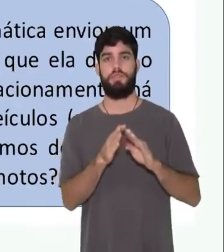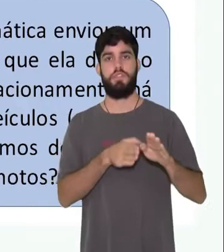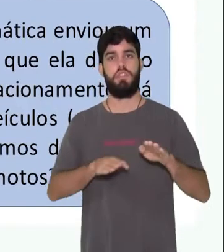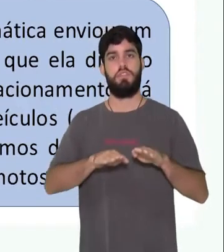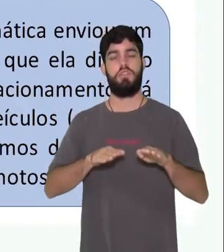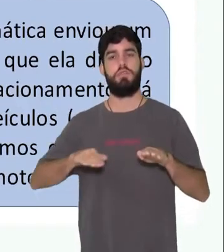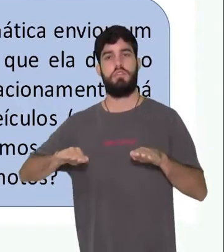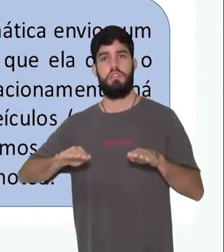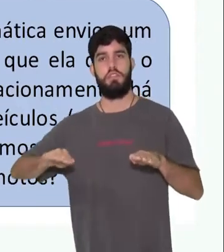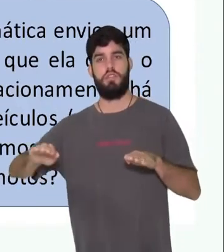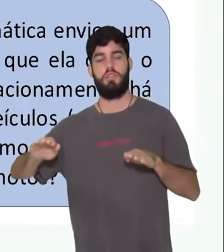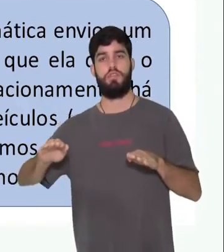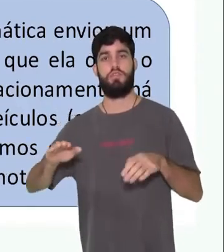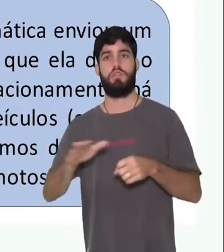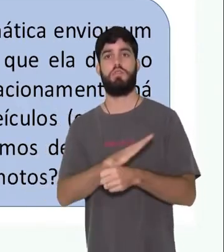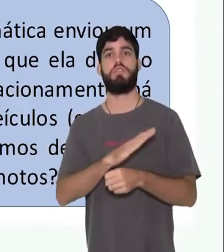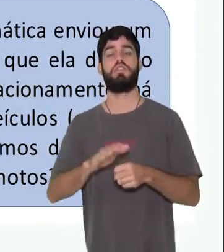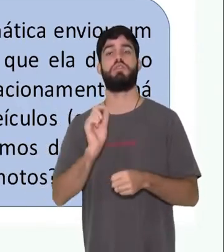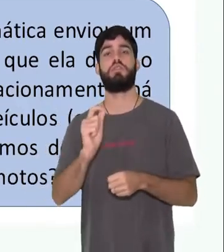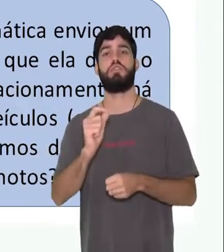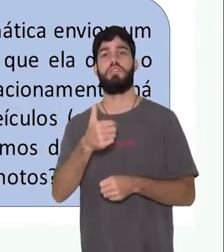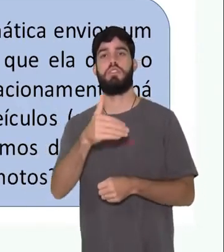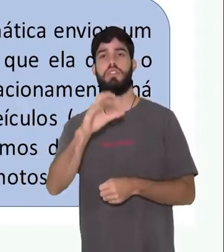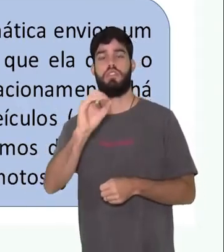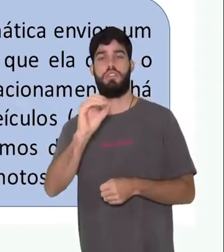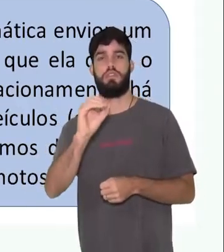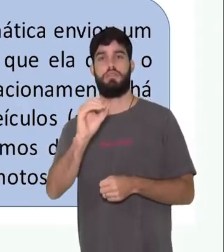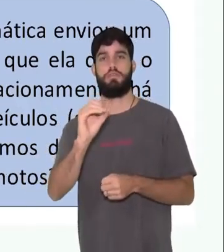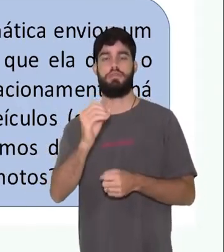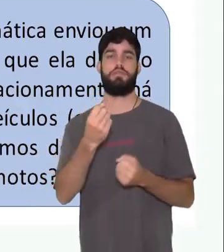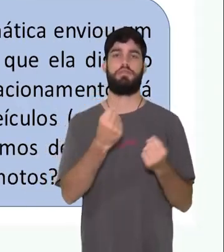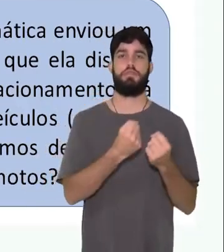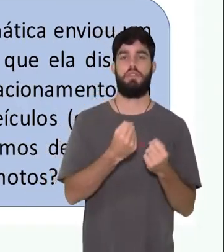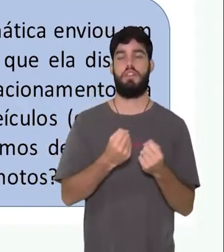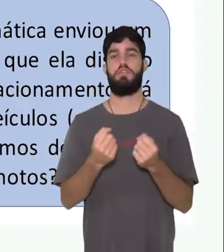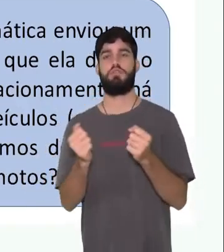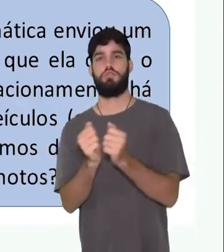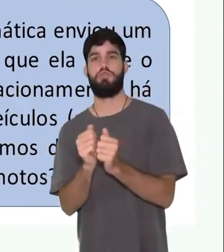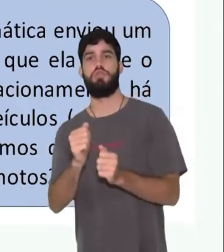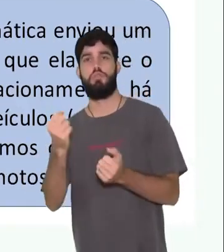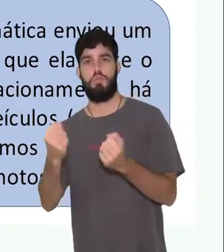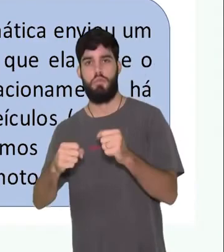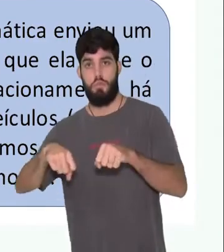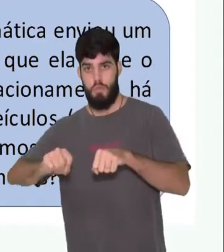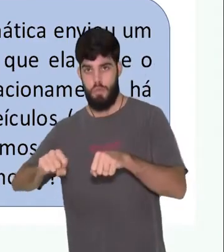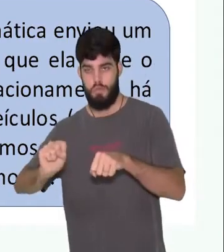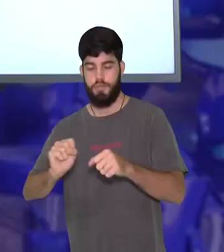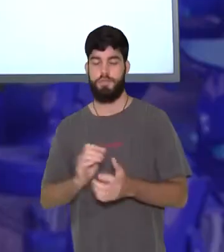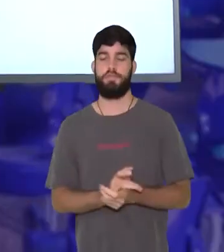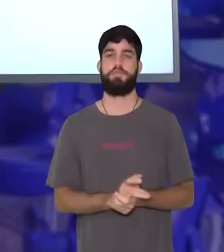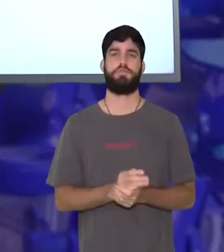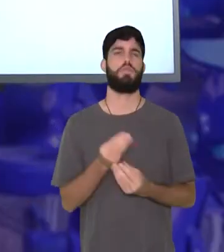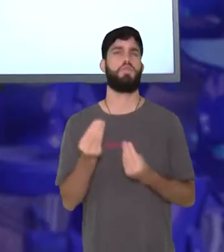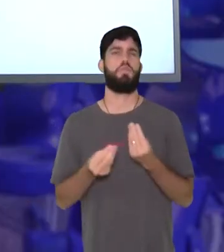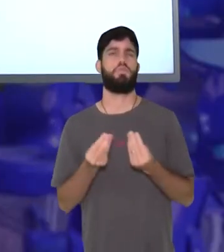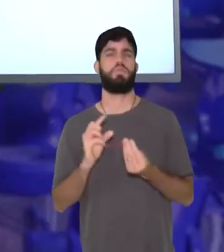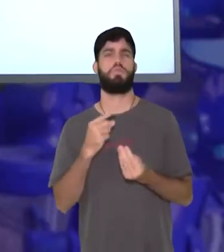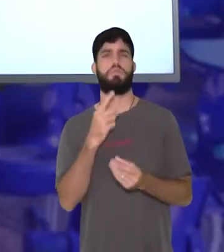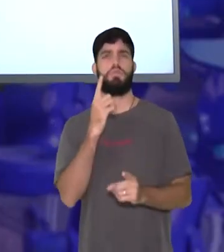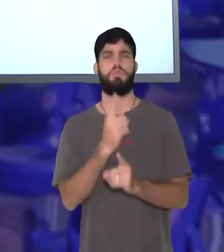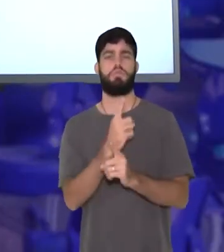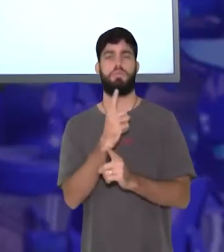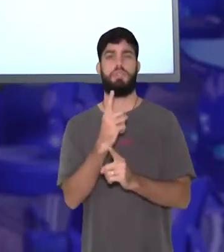capacidade para 10 veículos carros e motos Como poderíamos determinar o número de carros e motos e